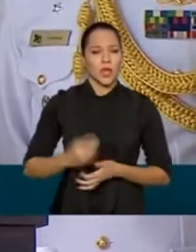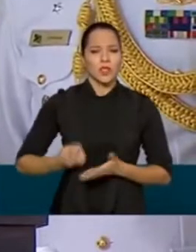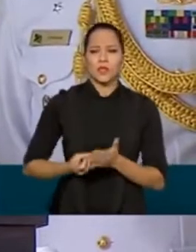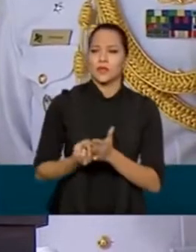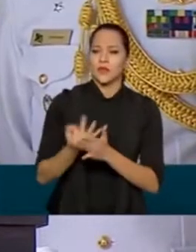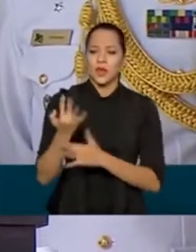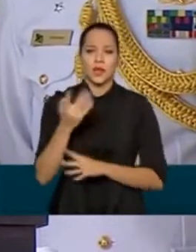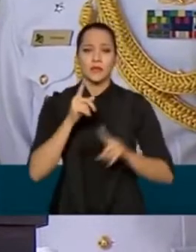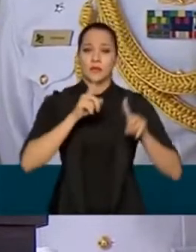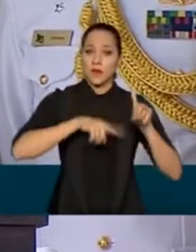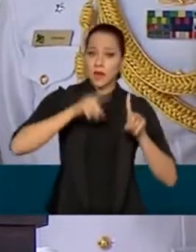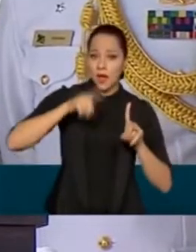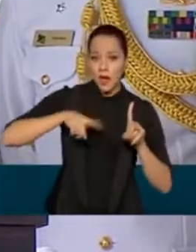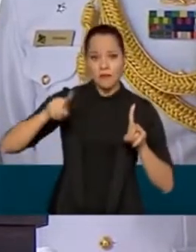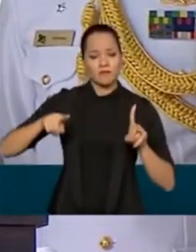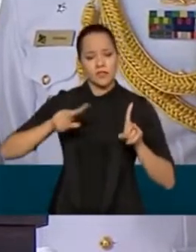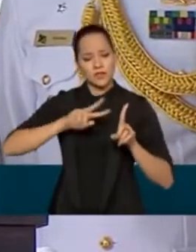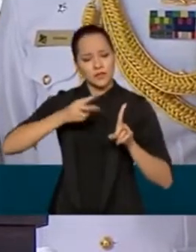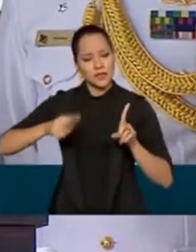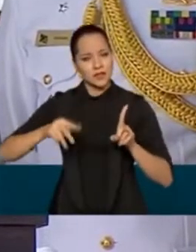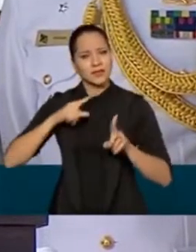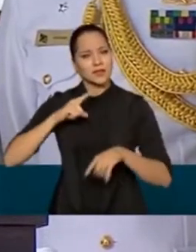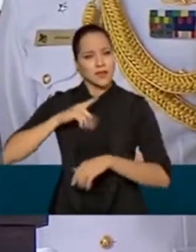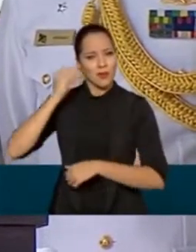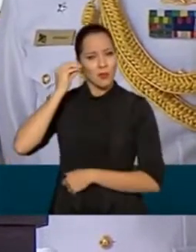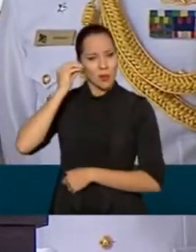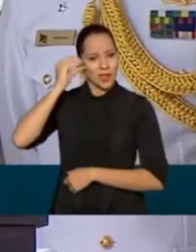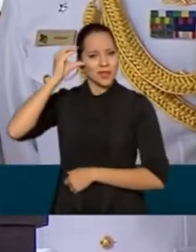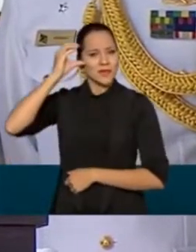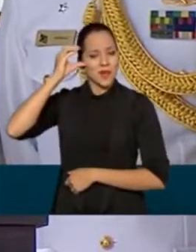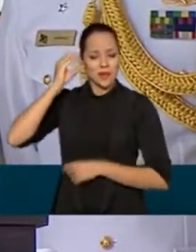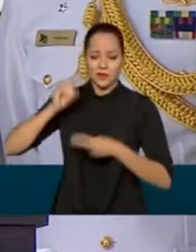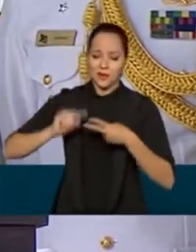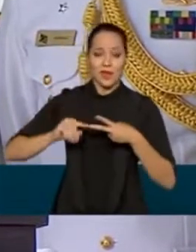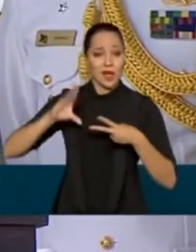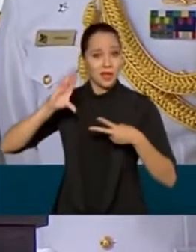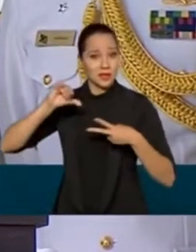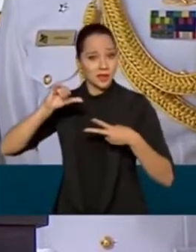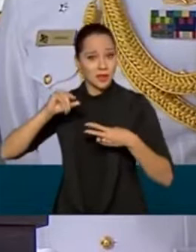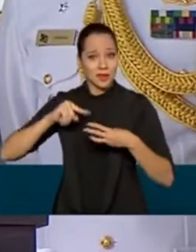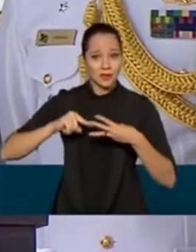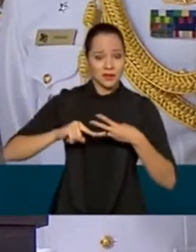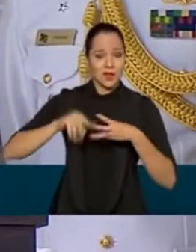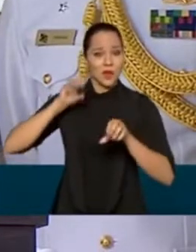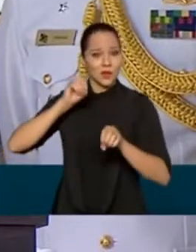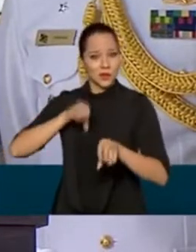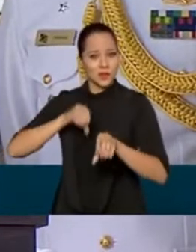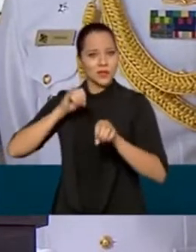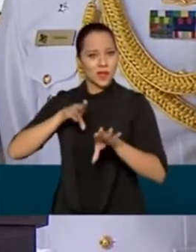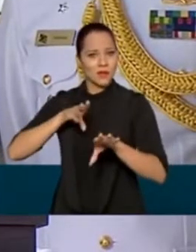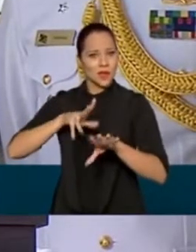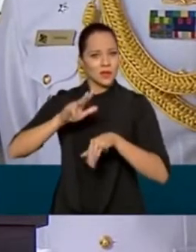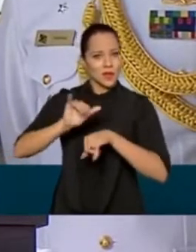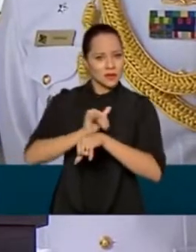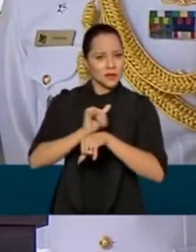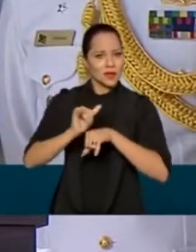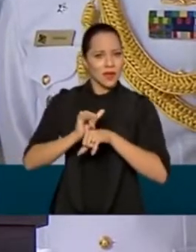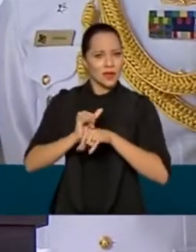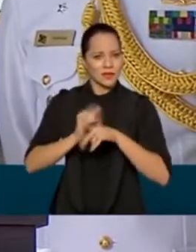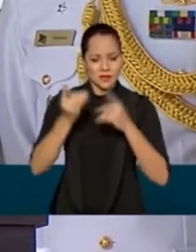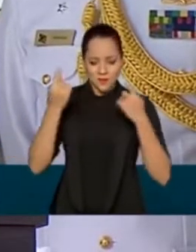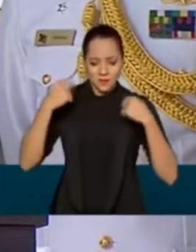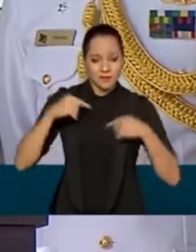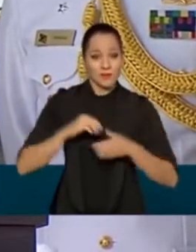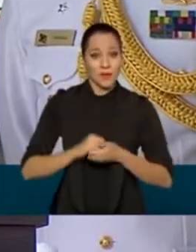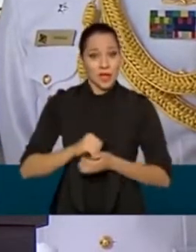inúmeras variáveis, temos o conhecimento, a ciência e os ensinamentos das virtudes.